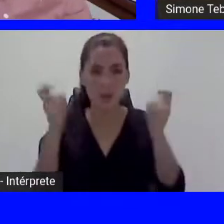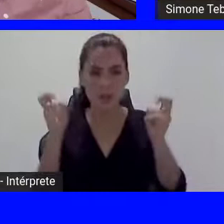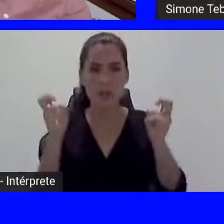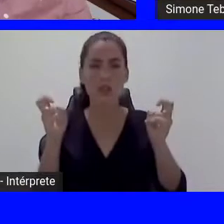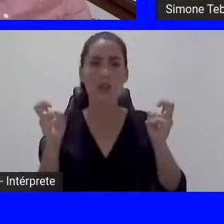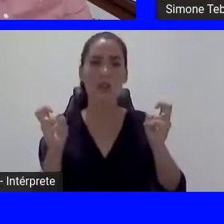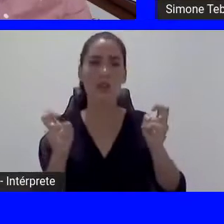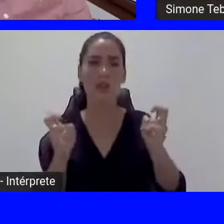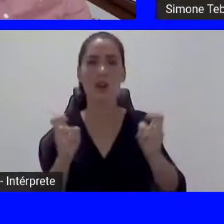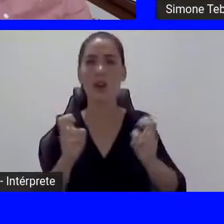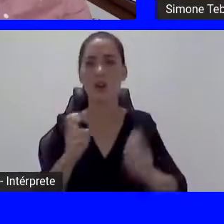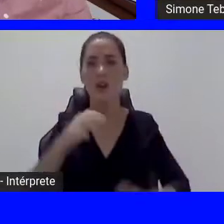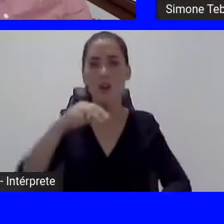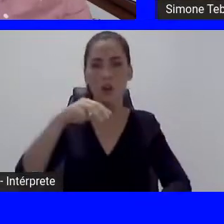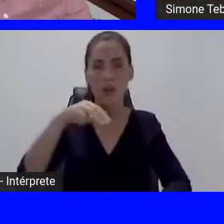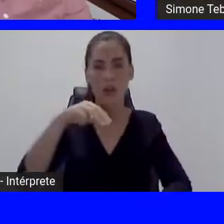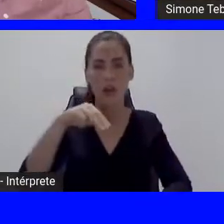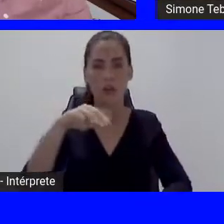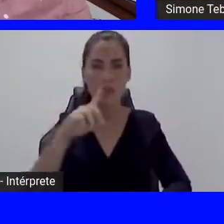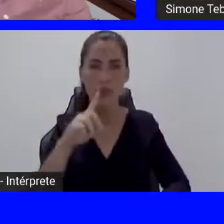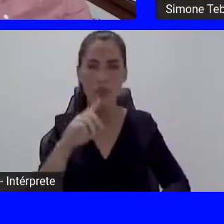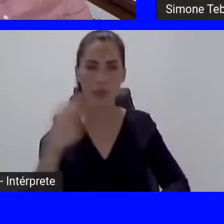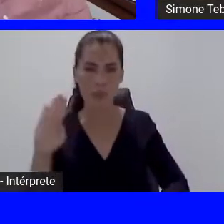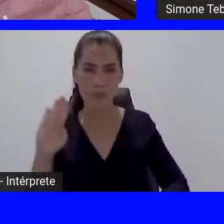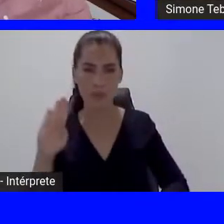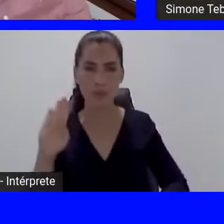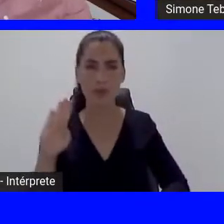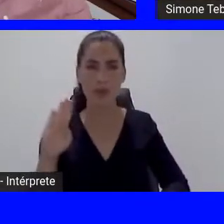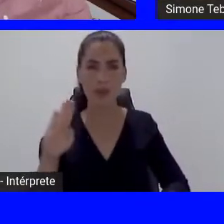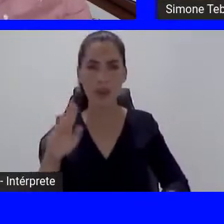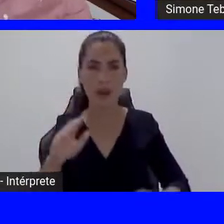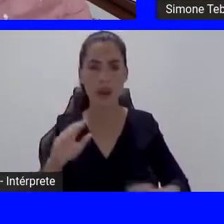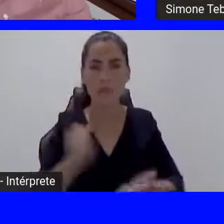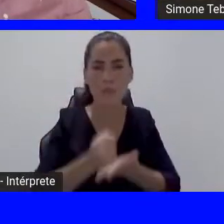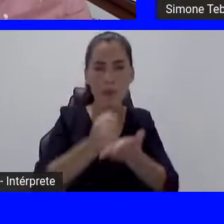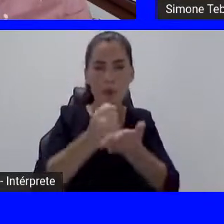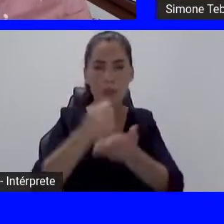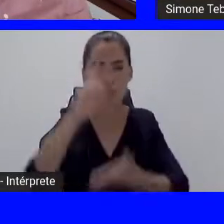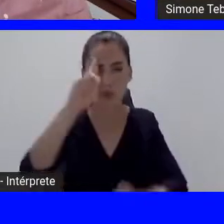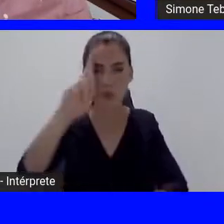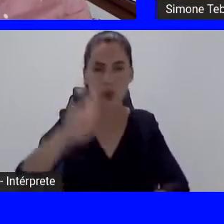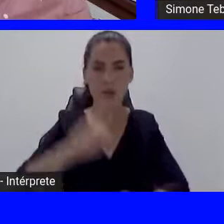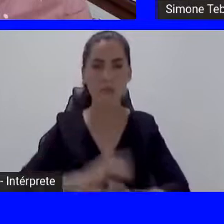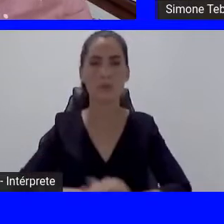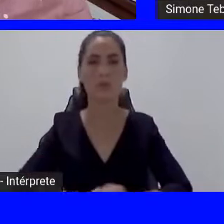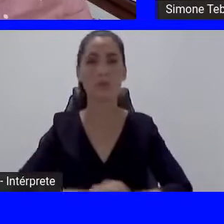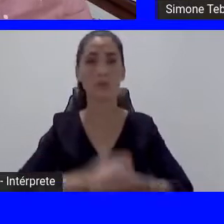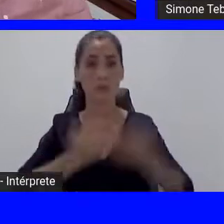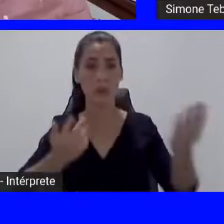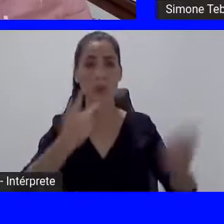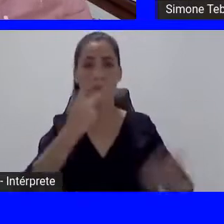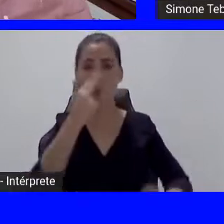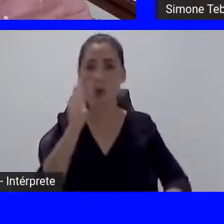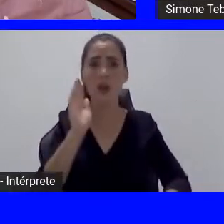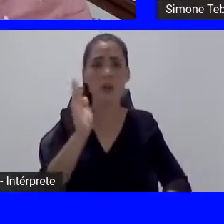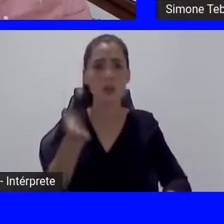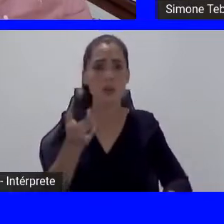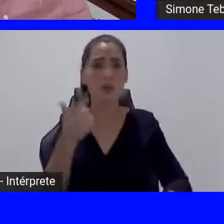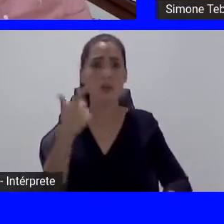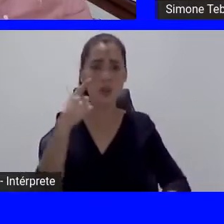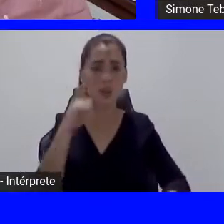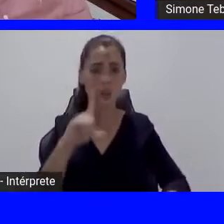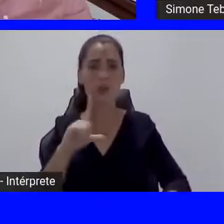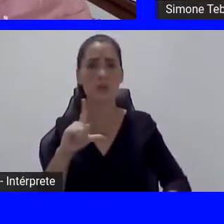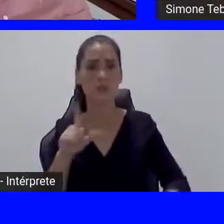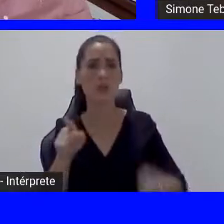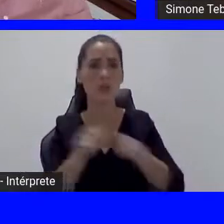MDB em torno da senhora? A senhora acredita que vai conseguir? Eu acredito que já consegui, Sadinha, até pelo processo